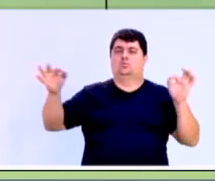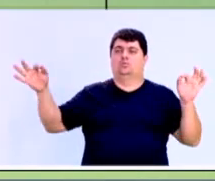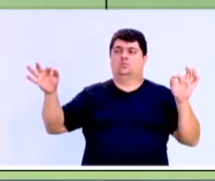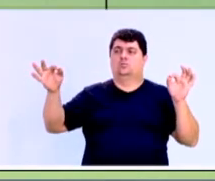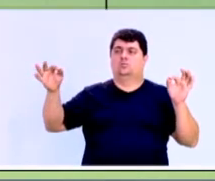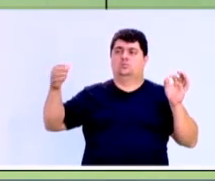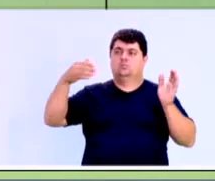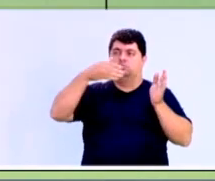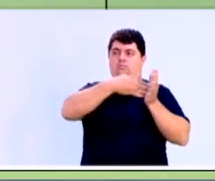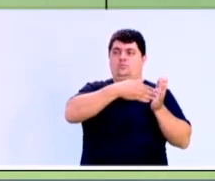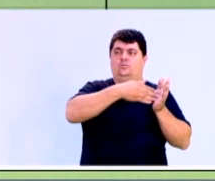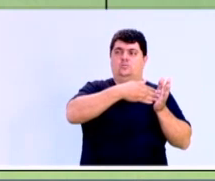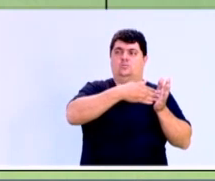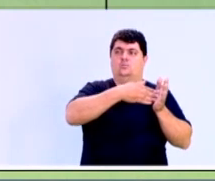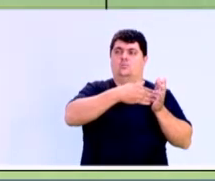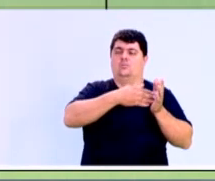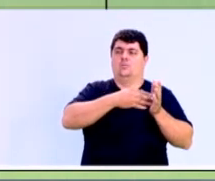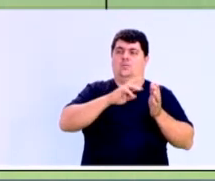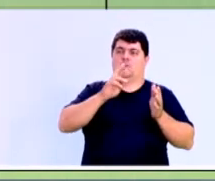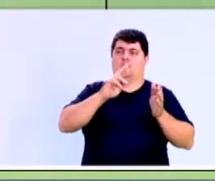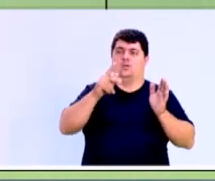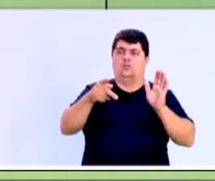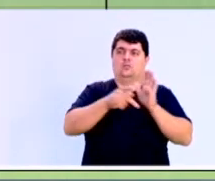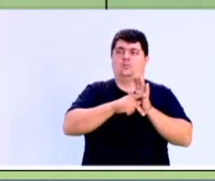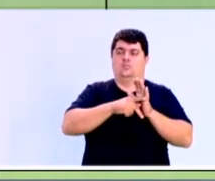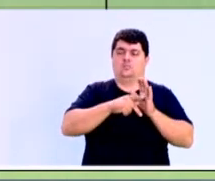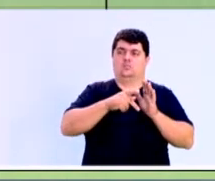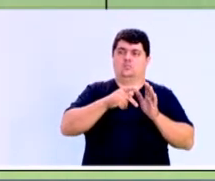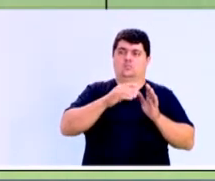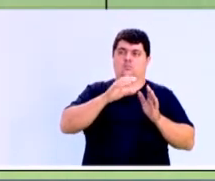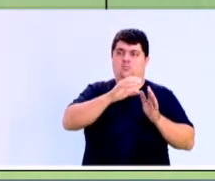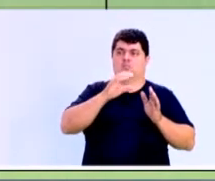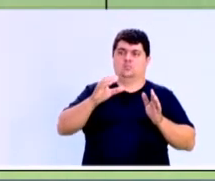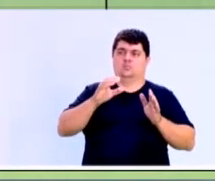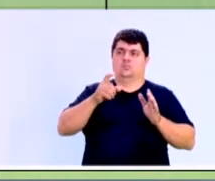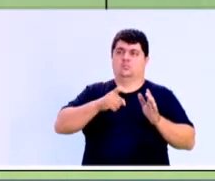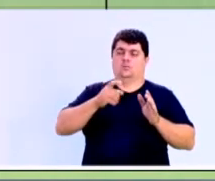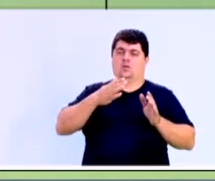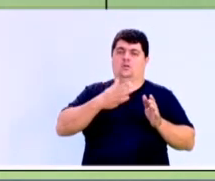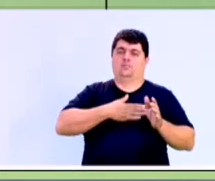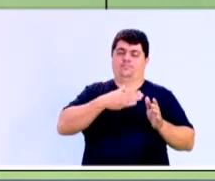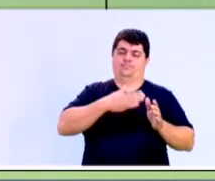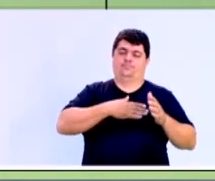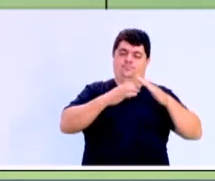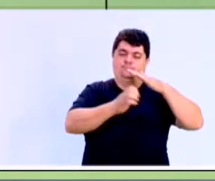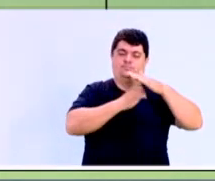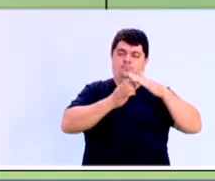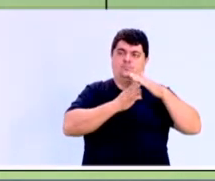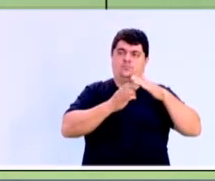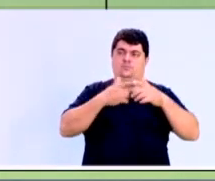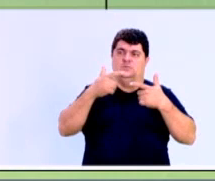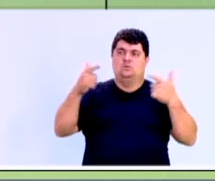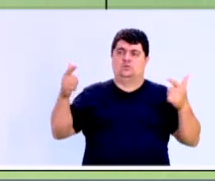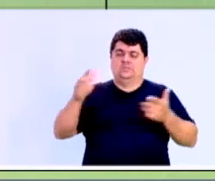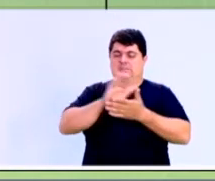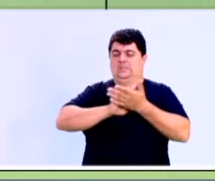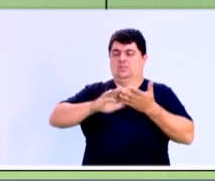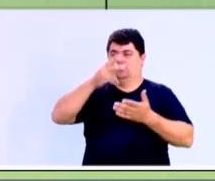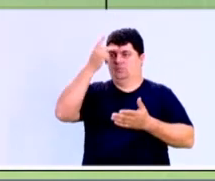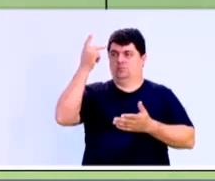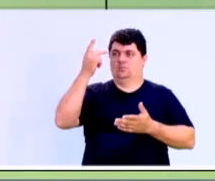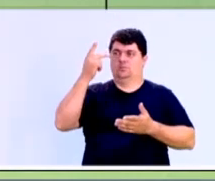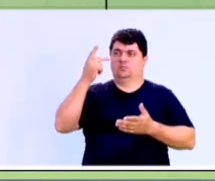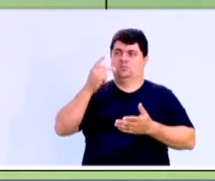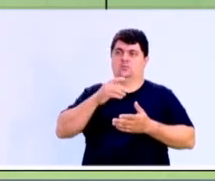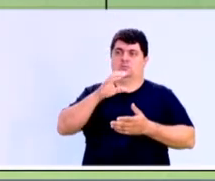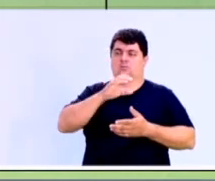até aqui, quem banca o caixa é a minha empresa, eu não tenho fornecedor financiando. E esse